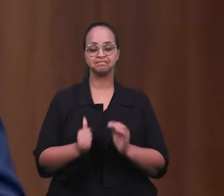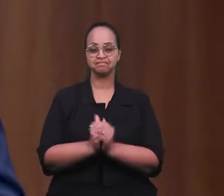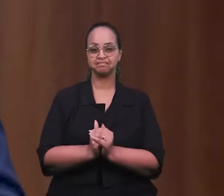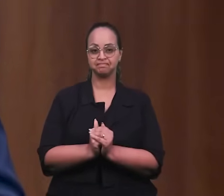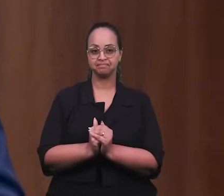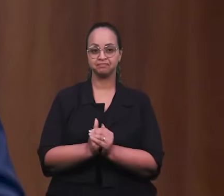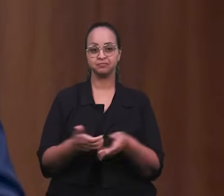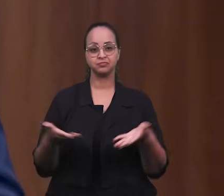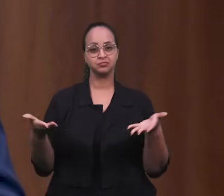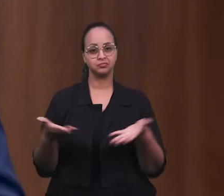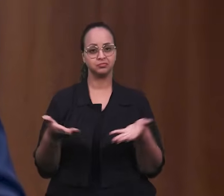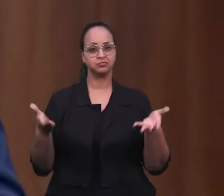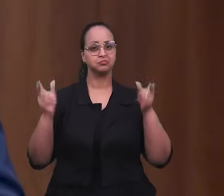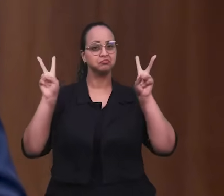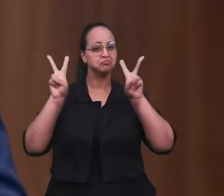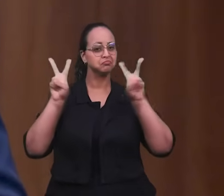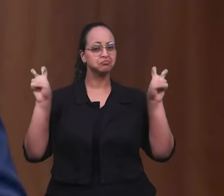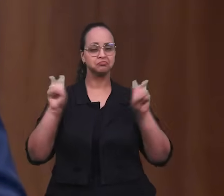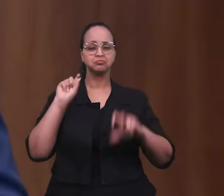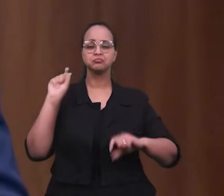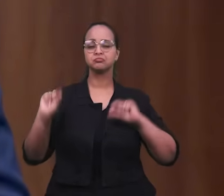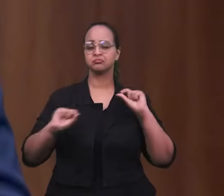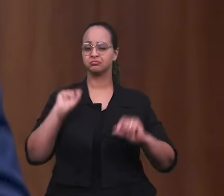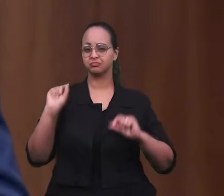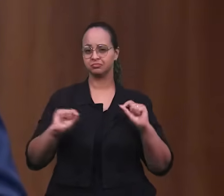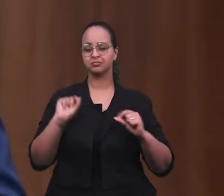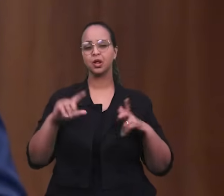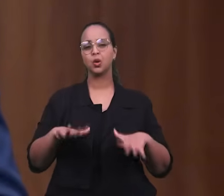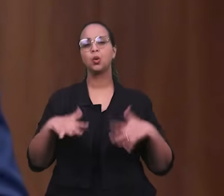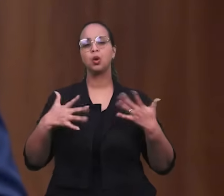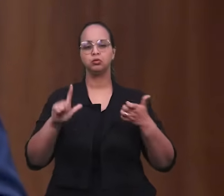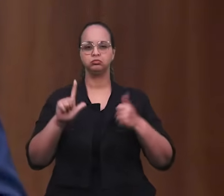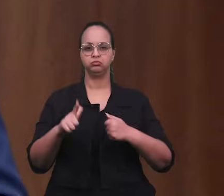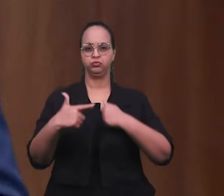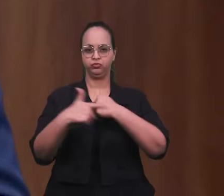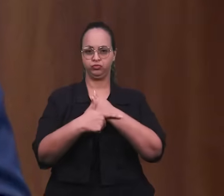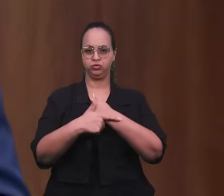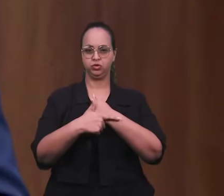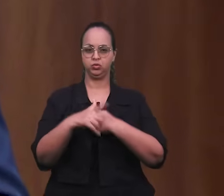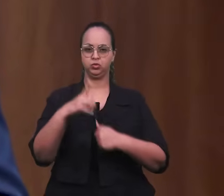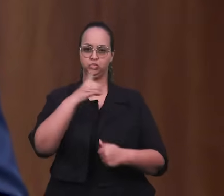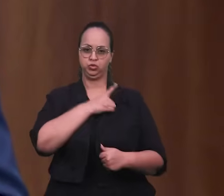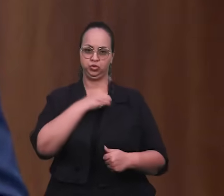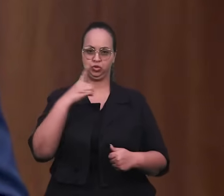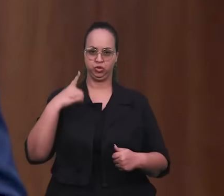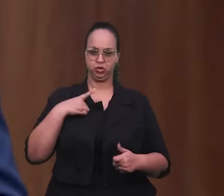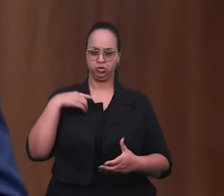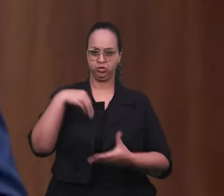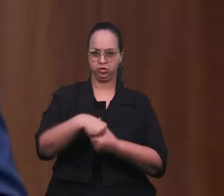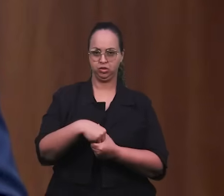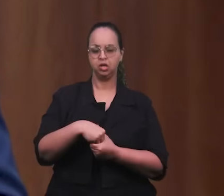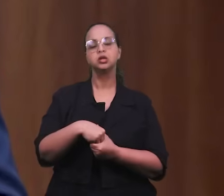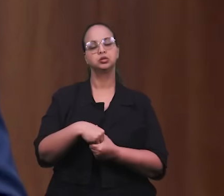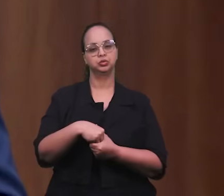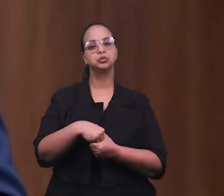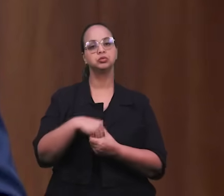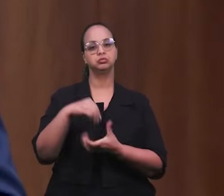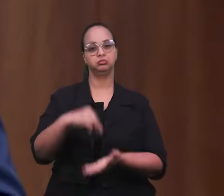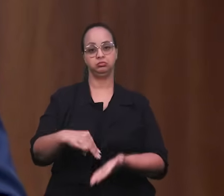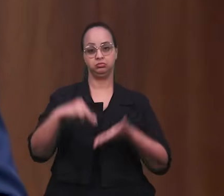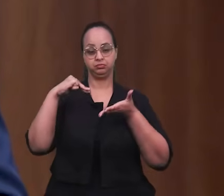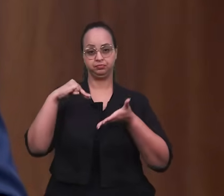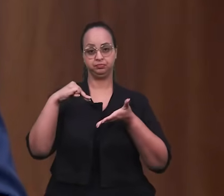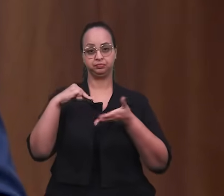Amém. Hoje o nosso assunto é sobre as funções do diaconato na obra do Espírito